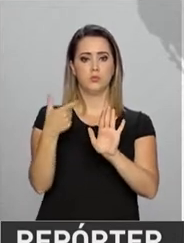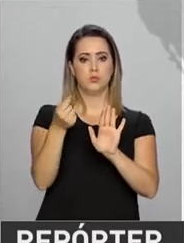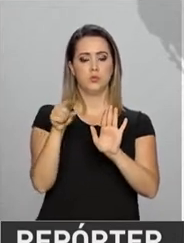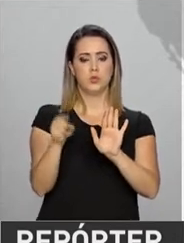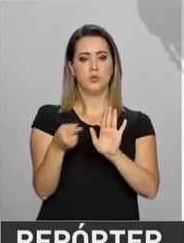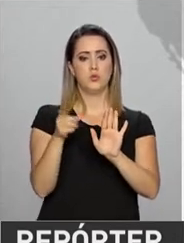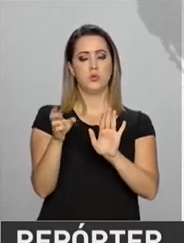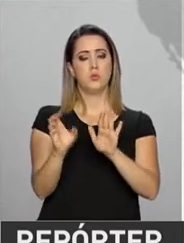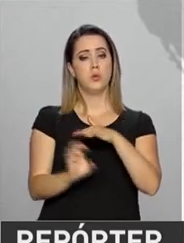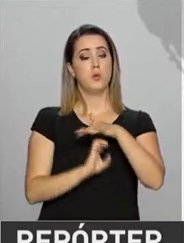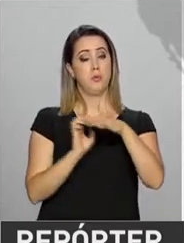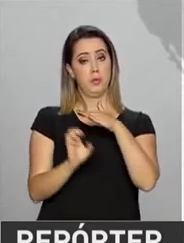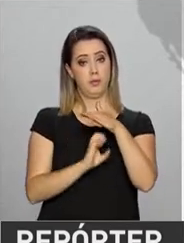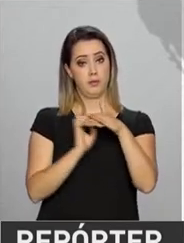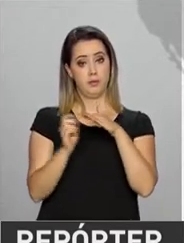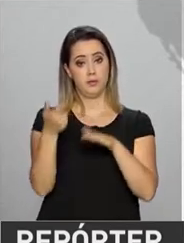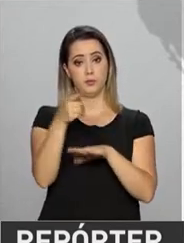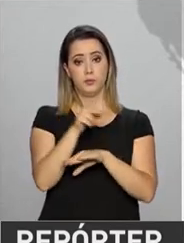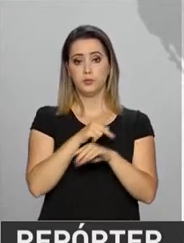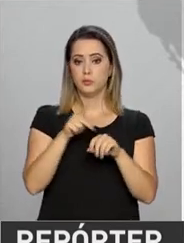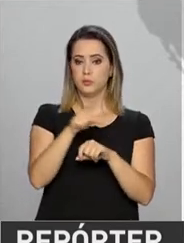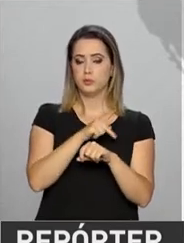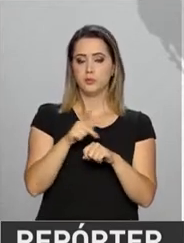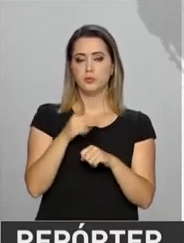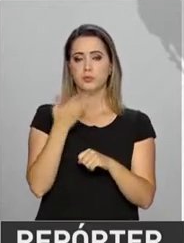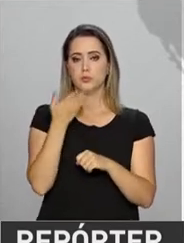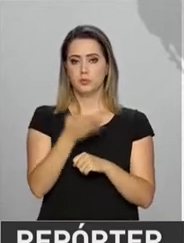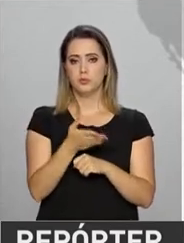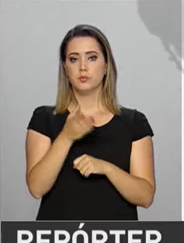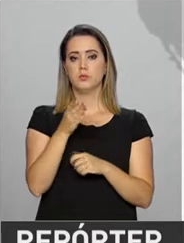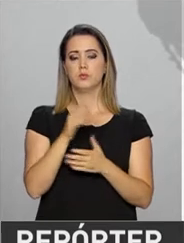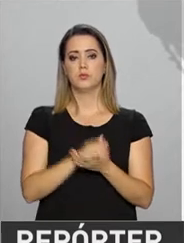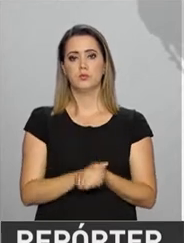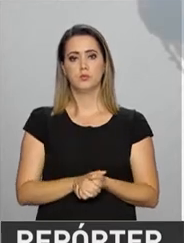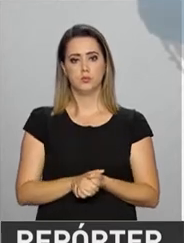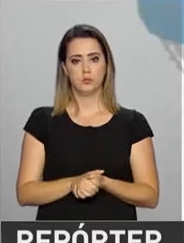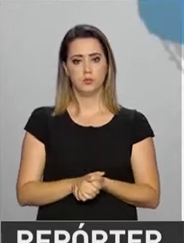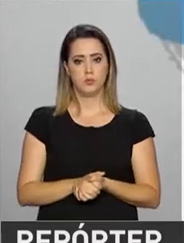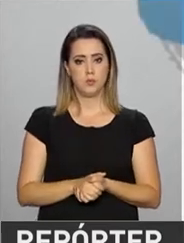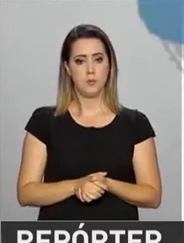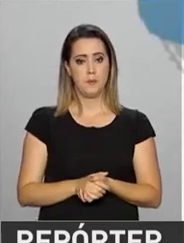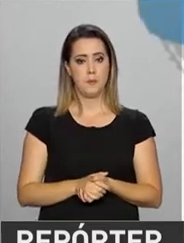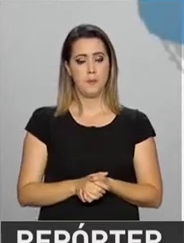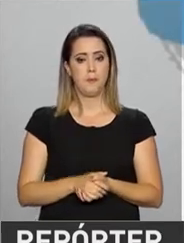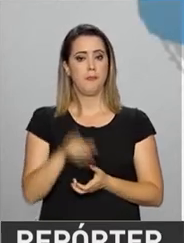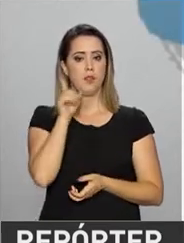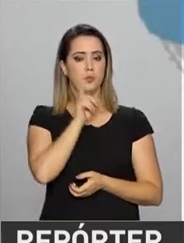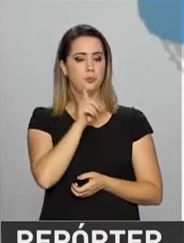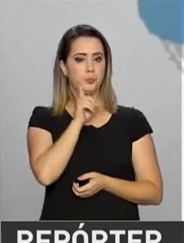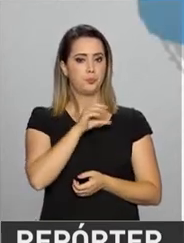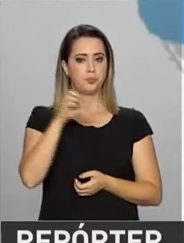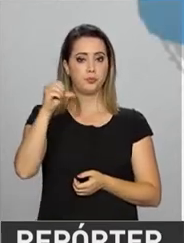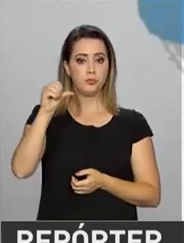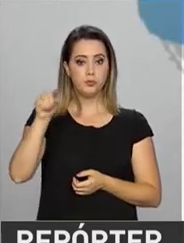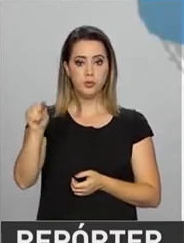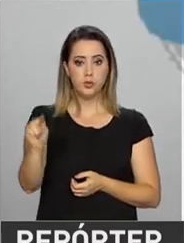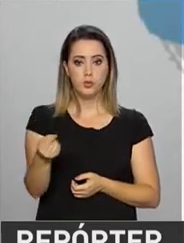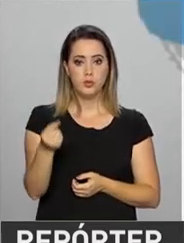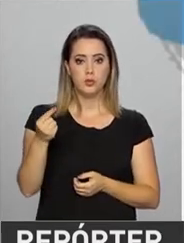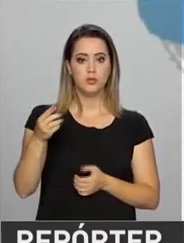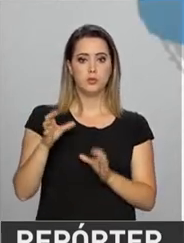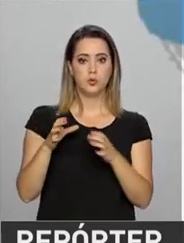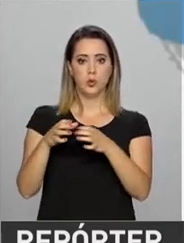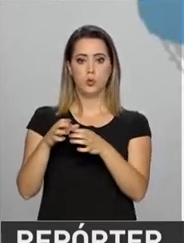mil micro e pequenos empreendimentos formais de brasileiros no exterior. Os Estados Unidos concentram a maior